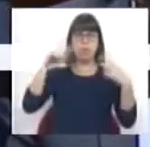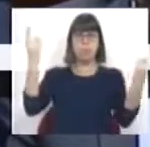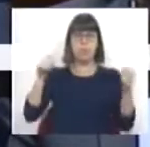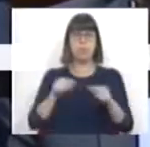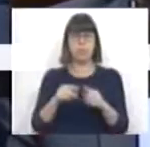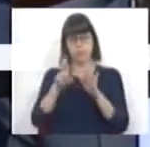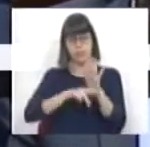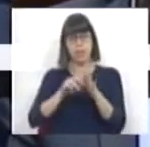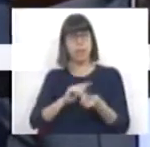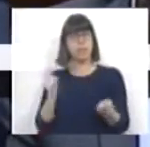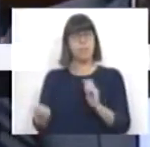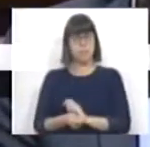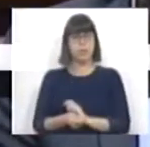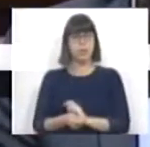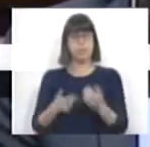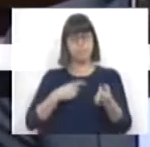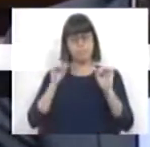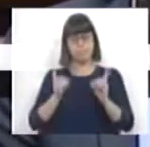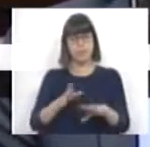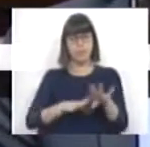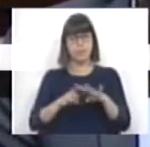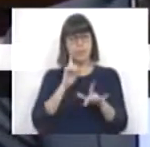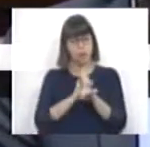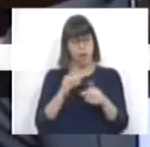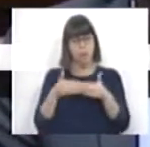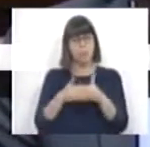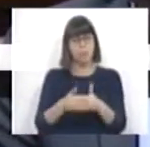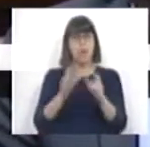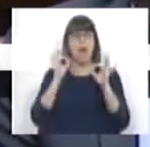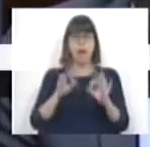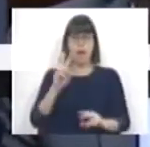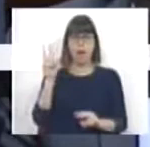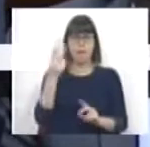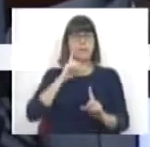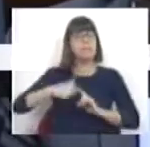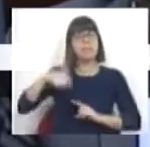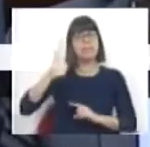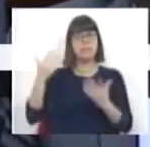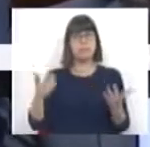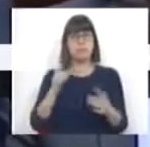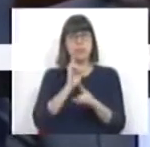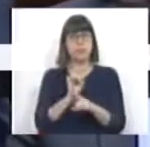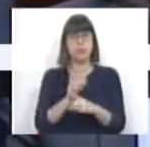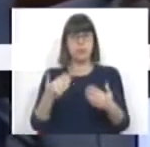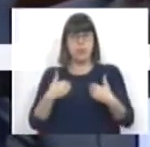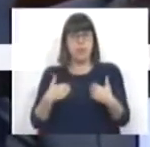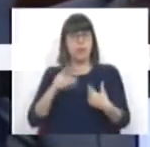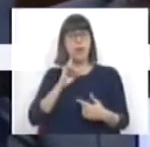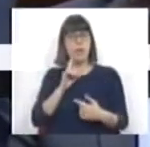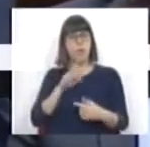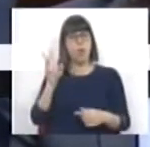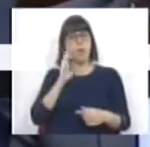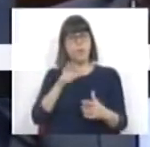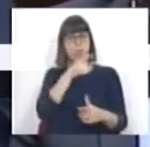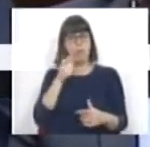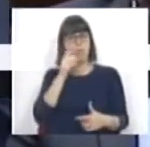e que as regras mudam. Para começarmos a fazer este processo, há seguramente dois passos essenciais para os quais, para nós, era importante